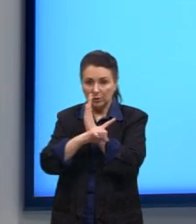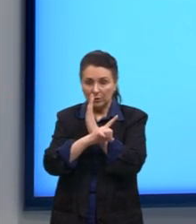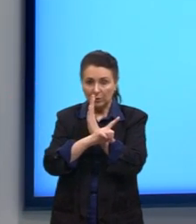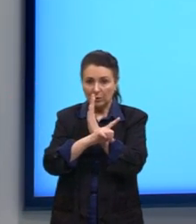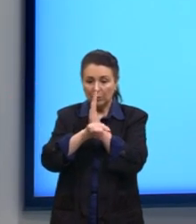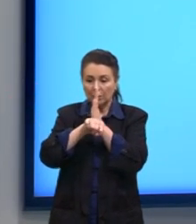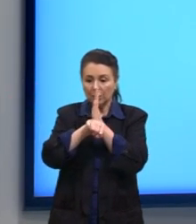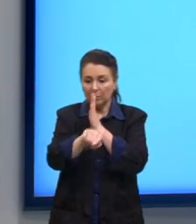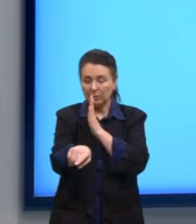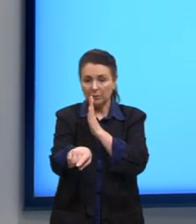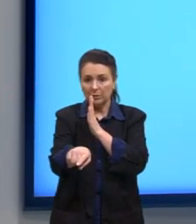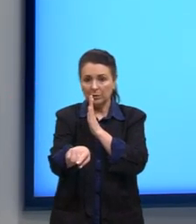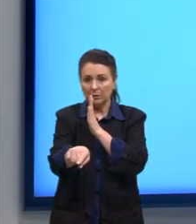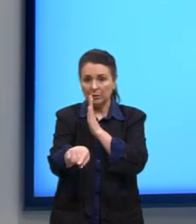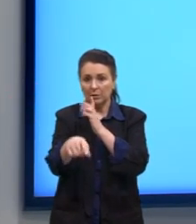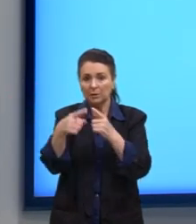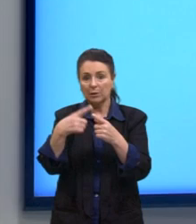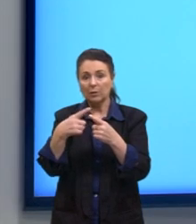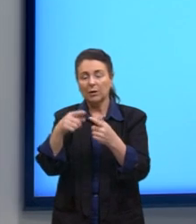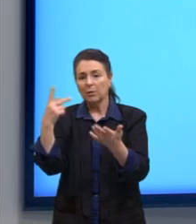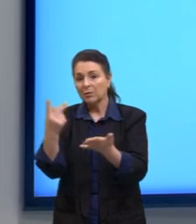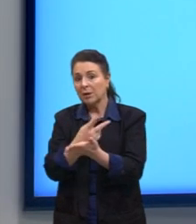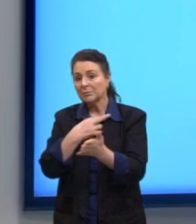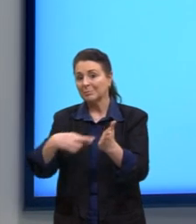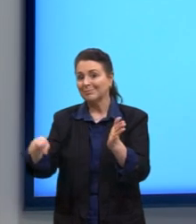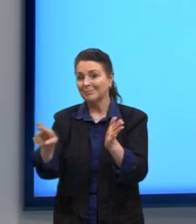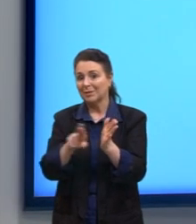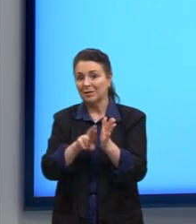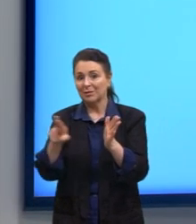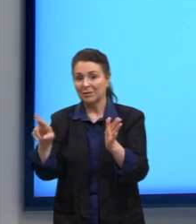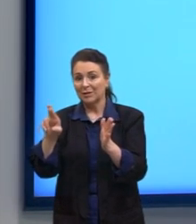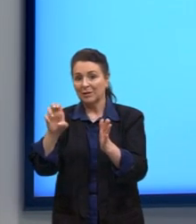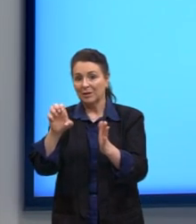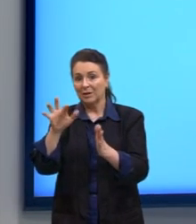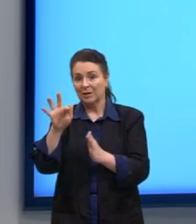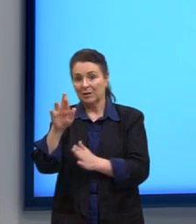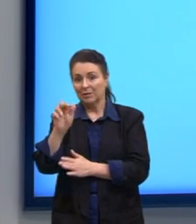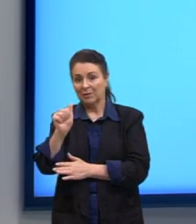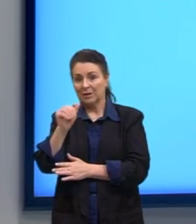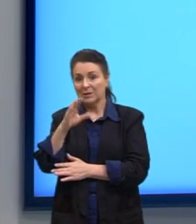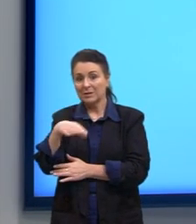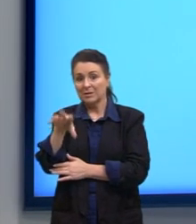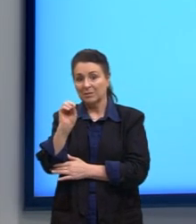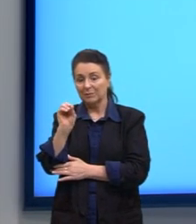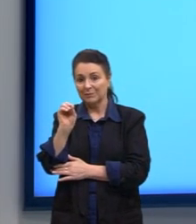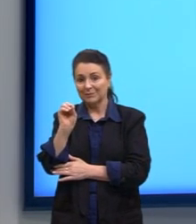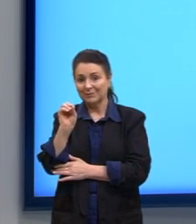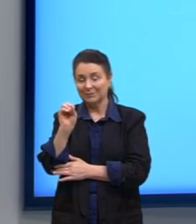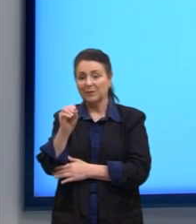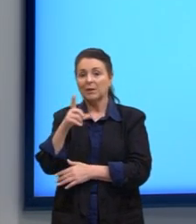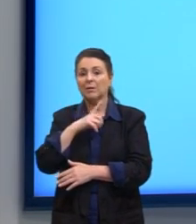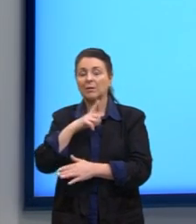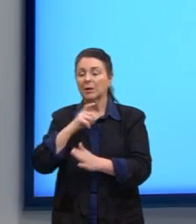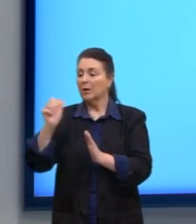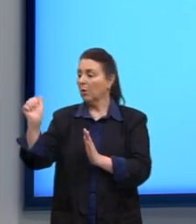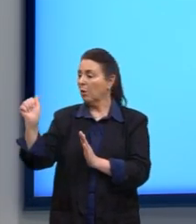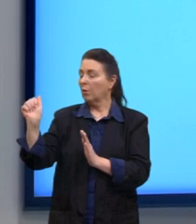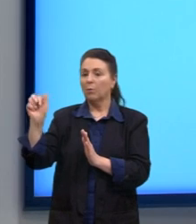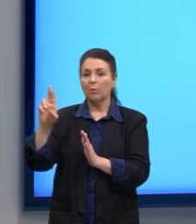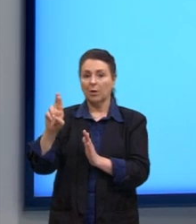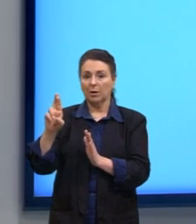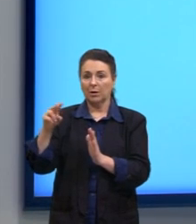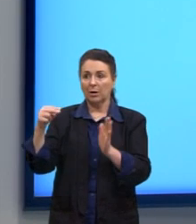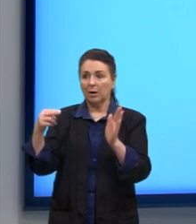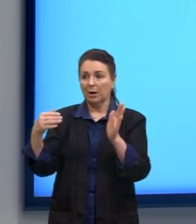sofrer uma refração que é o que a gente viu agora então vejam que mesmo que eu saí do ar e cheguei